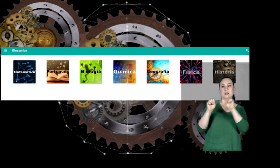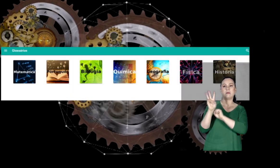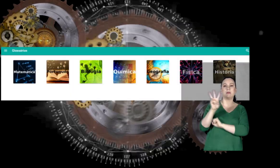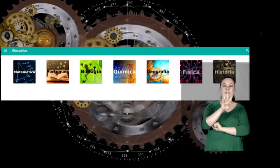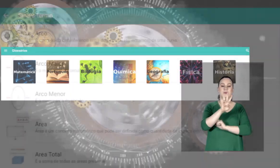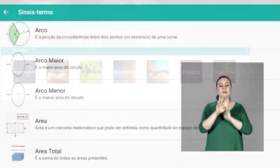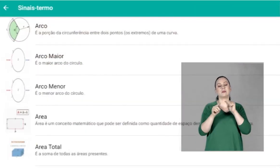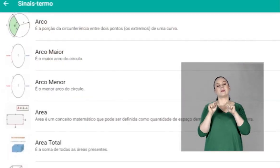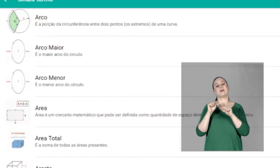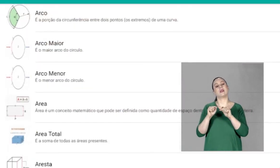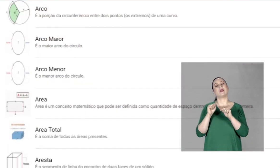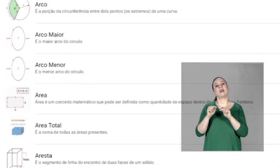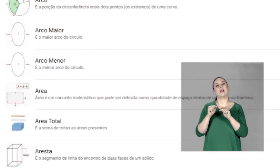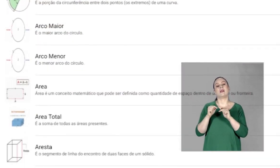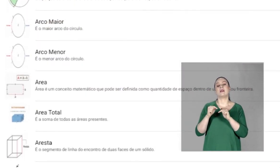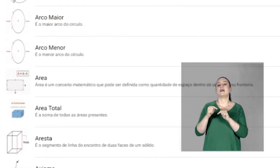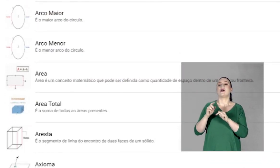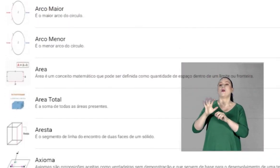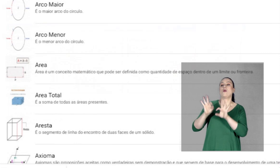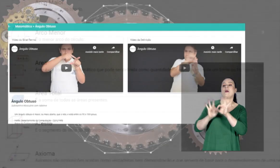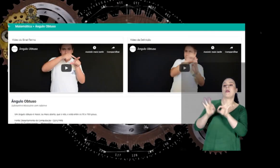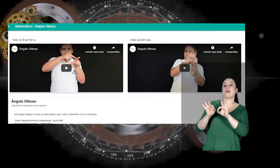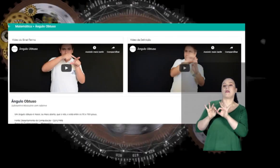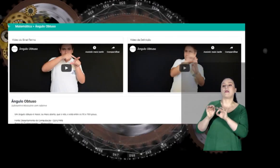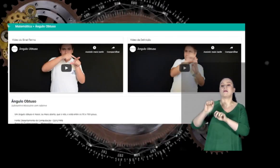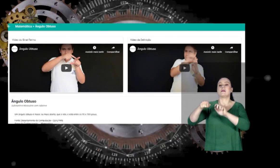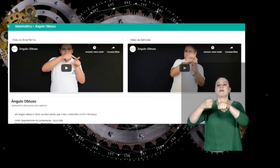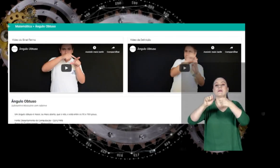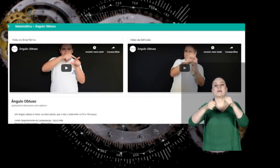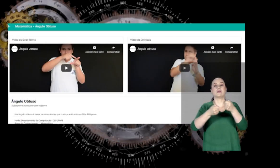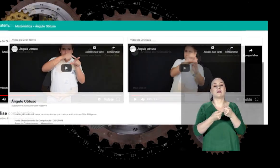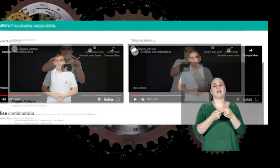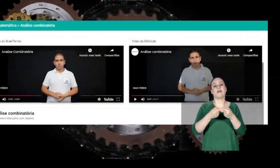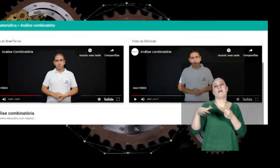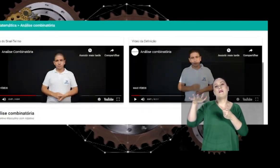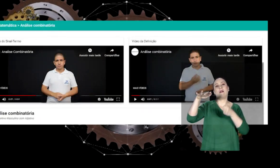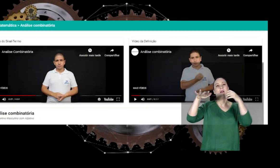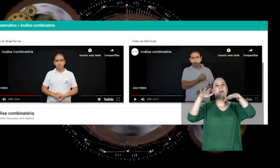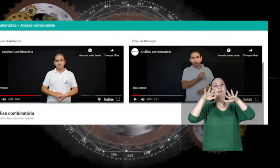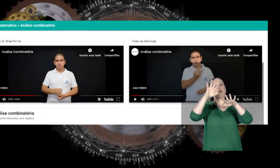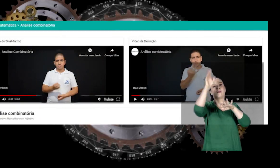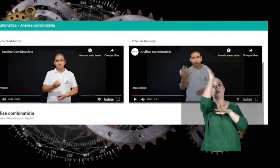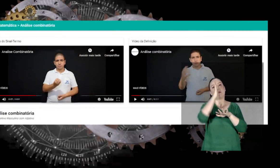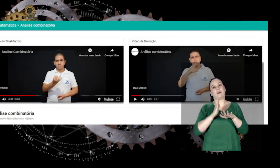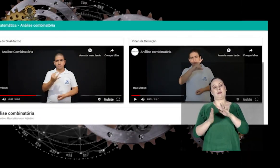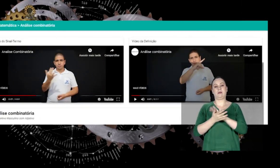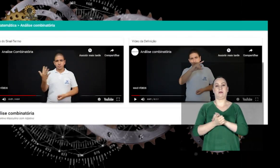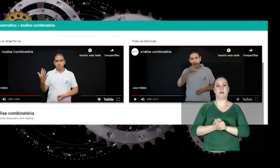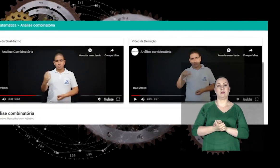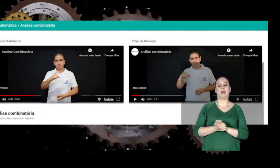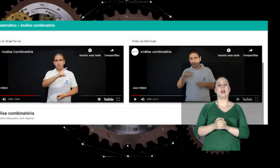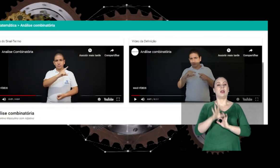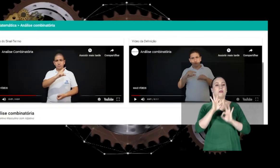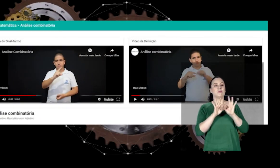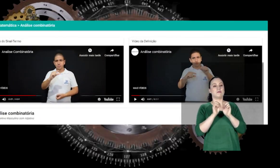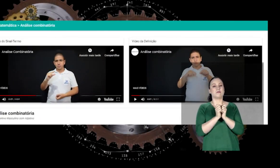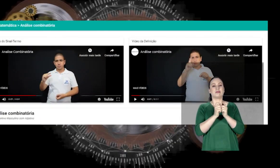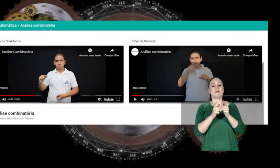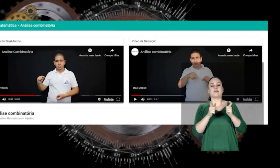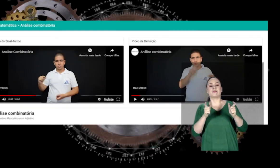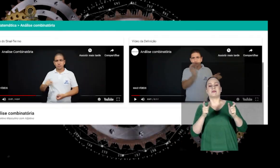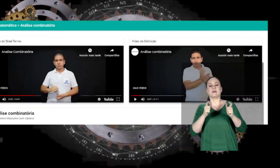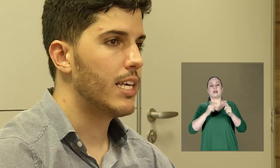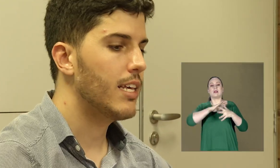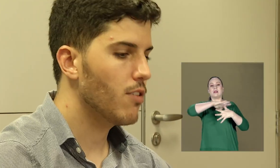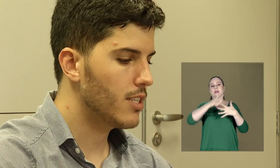plataforma organiza os termos utilizados em diferentes regiões do país e amplia este vocabulário técnico-científico em